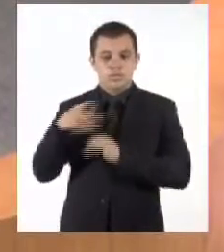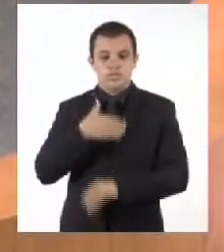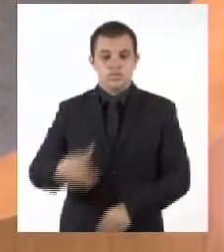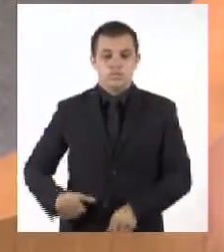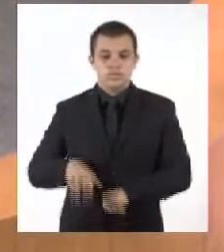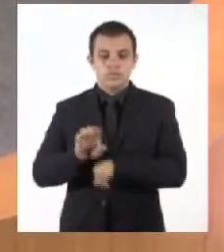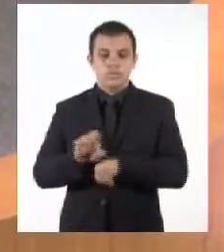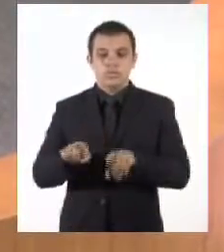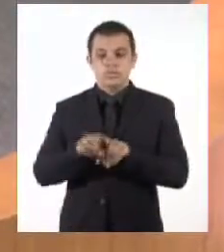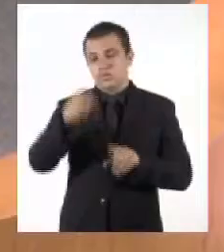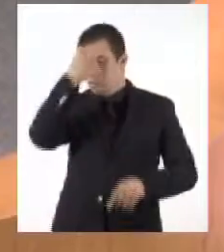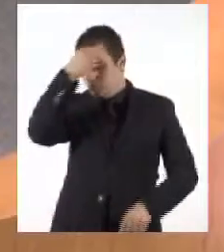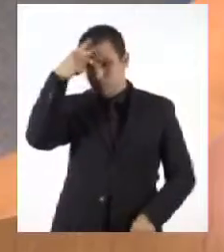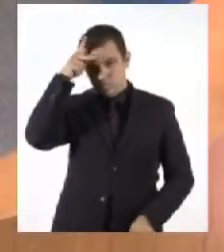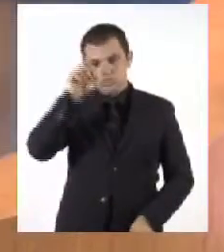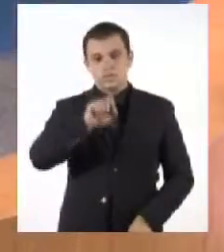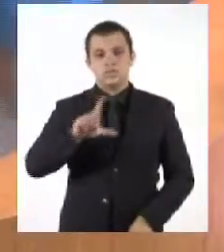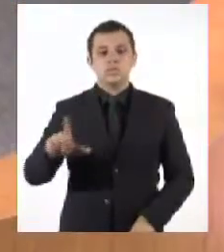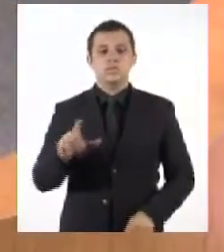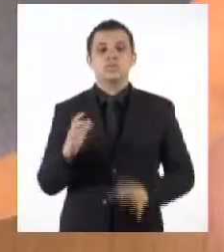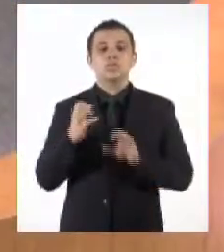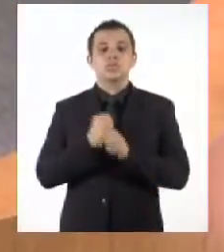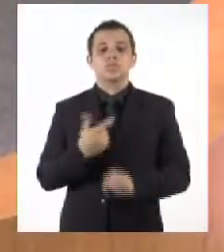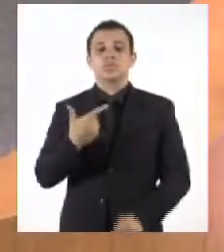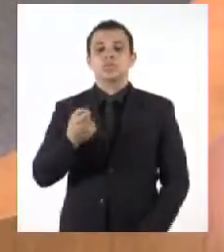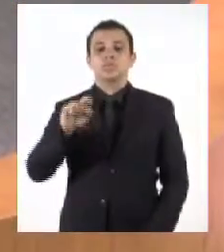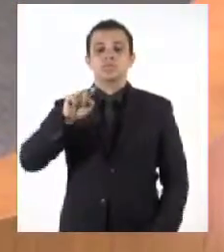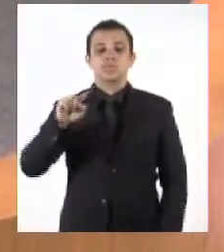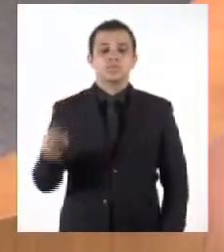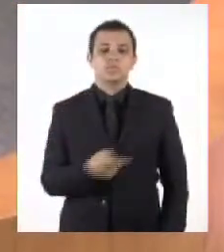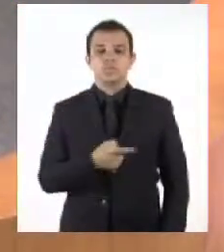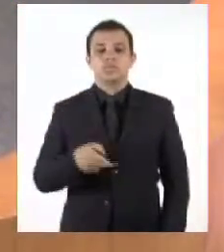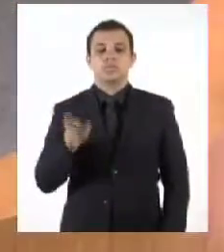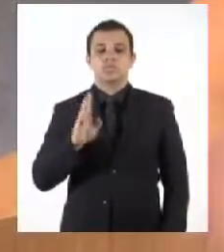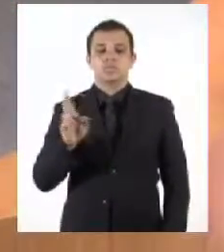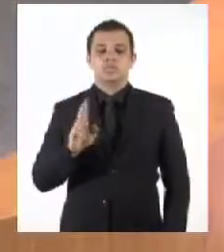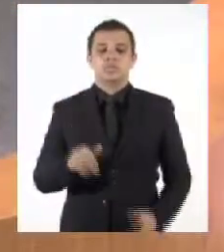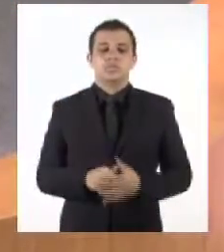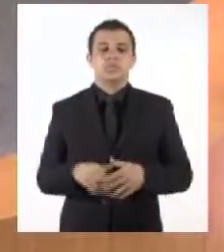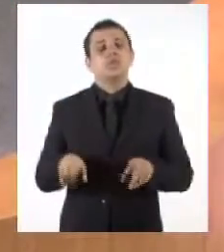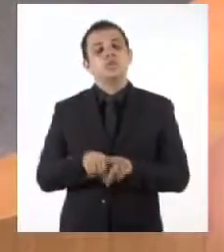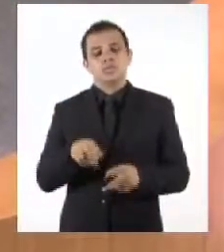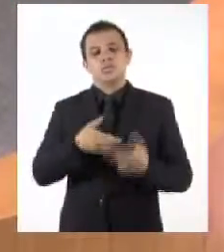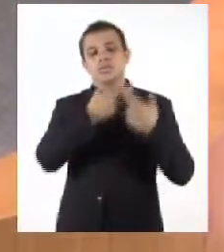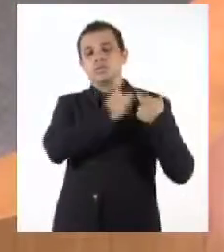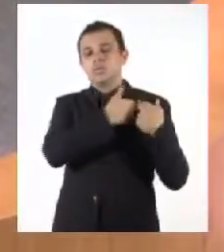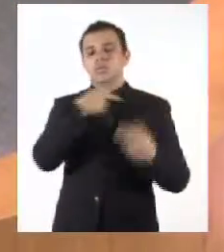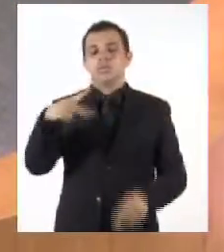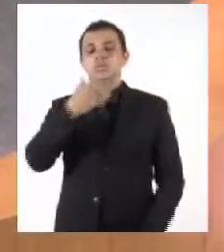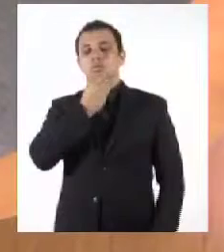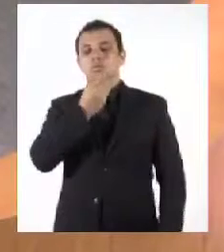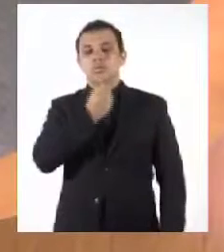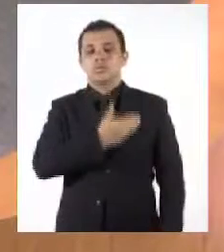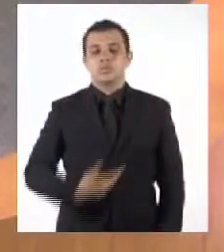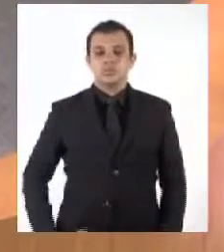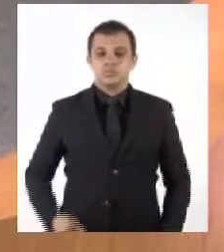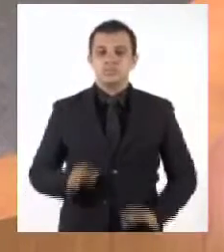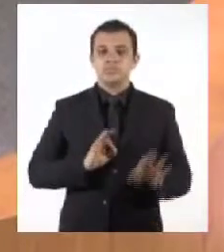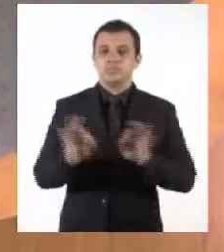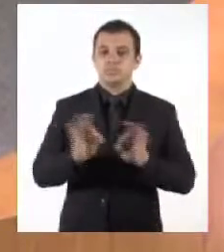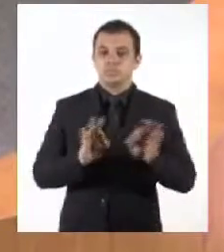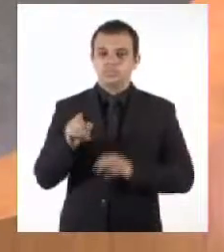de 20 milhões. É responsabilidade do governador também tomar providências sobre esse caso